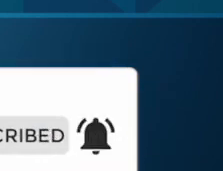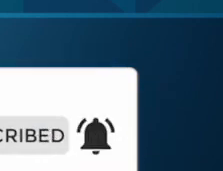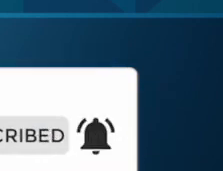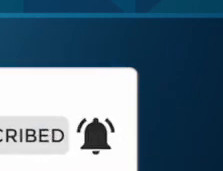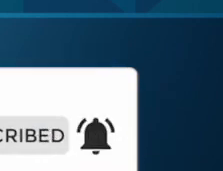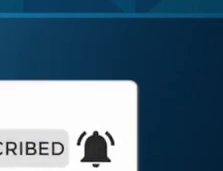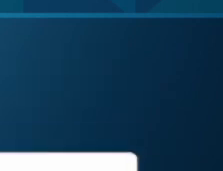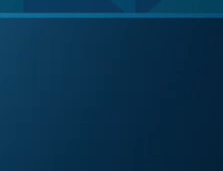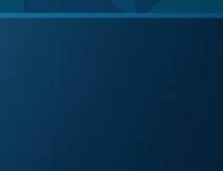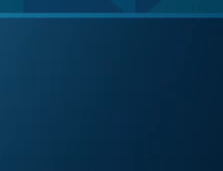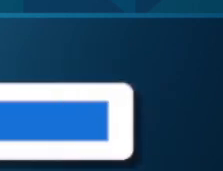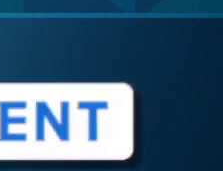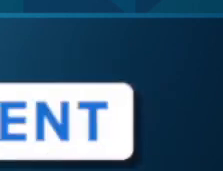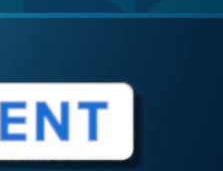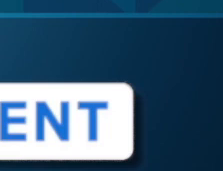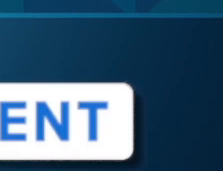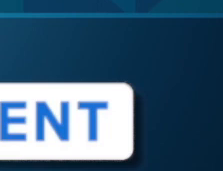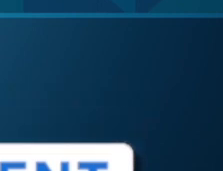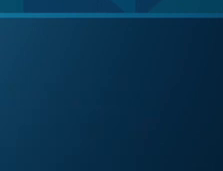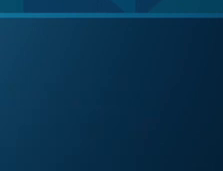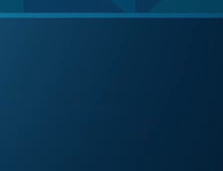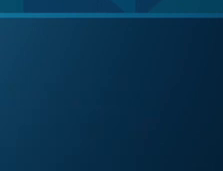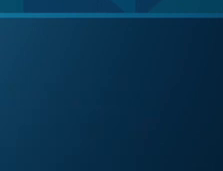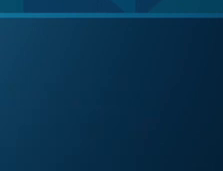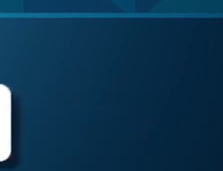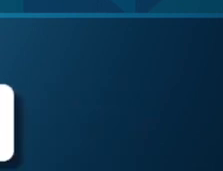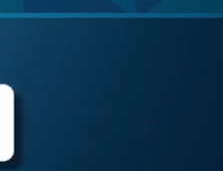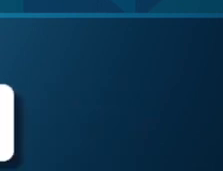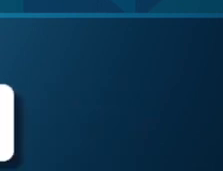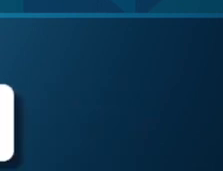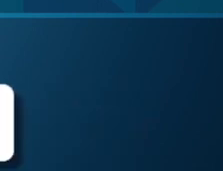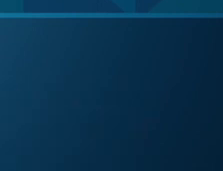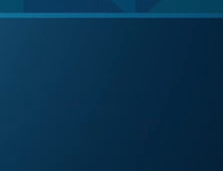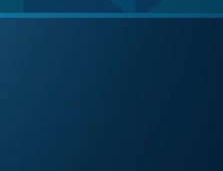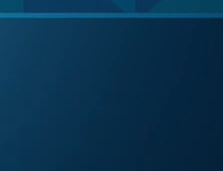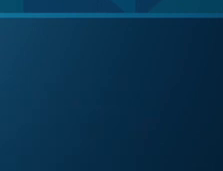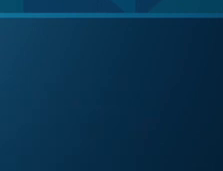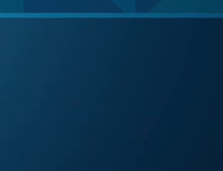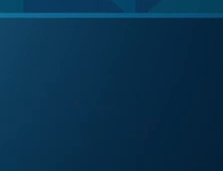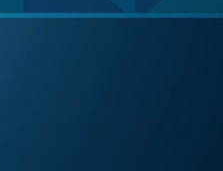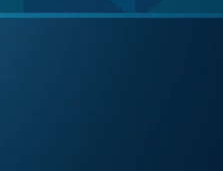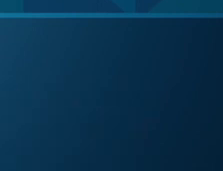botão notificação. Fo comentário no fahetutang ba media social siraseluk.